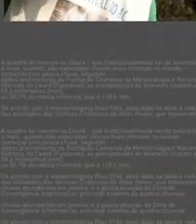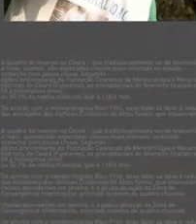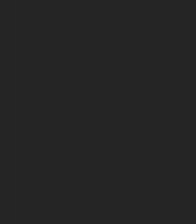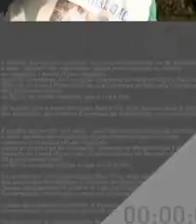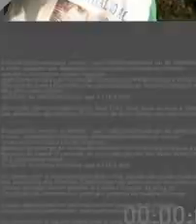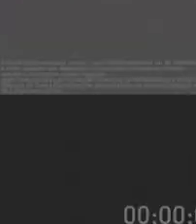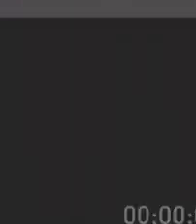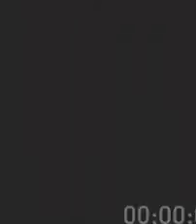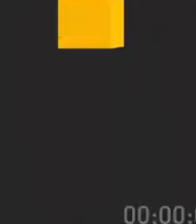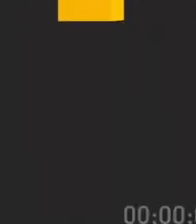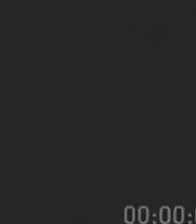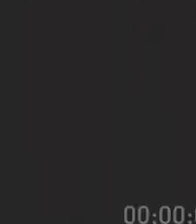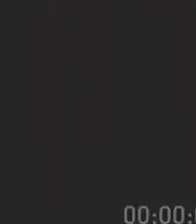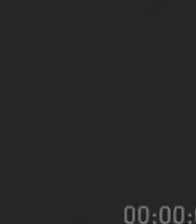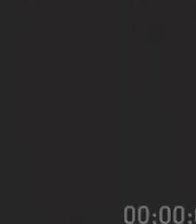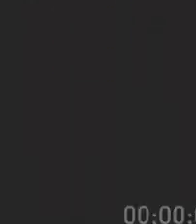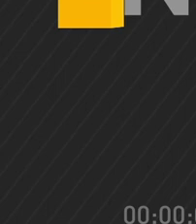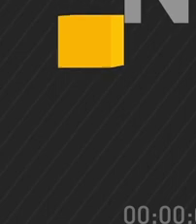ae